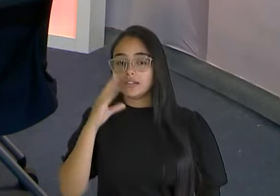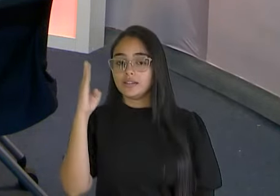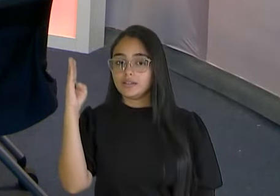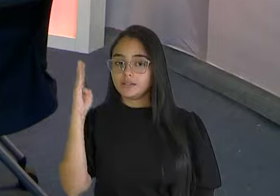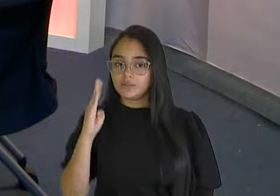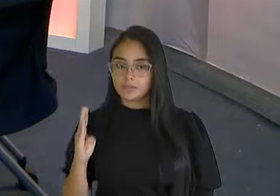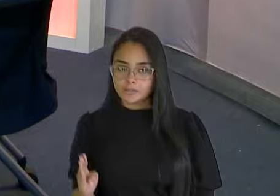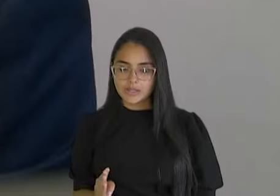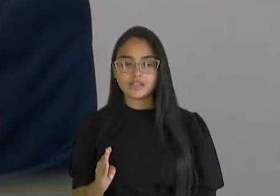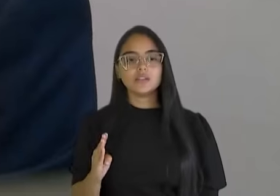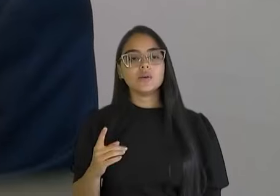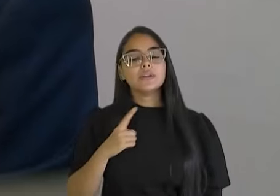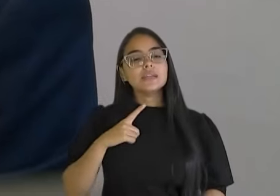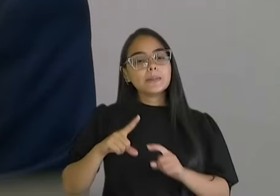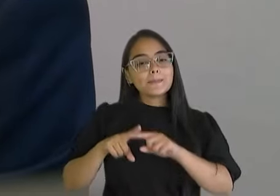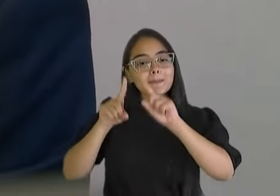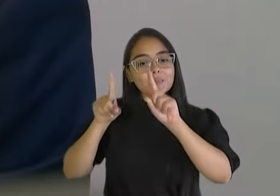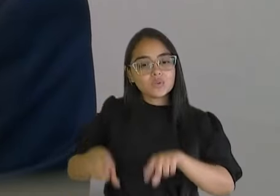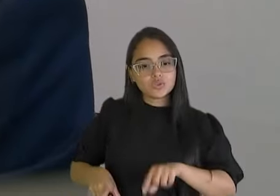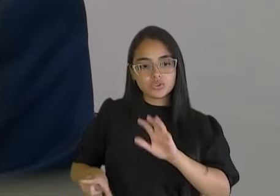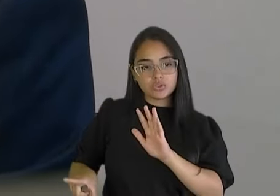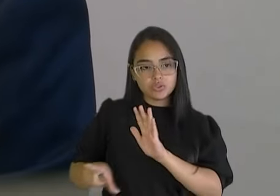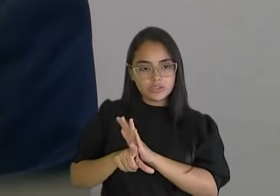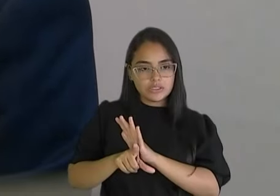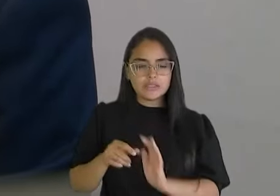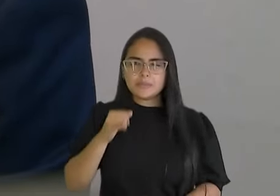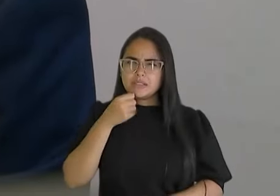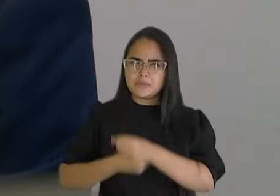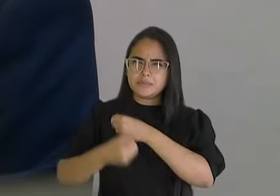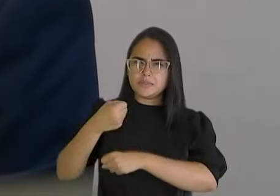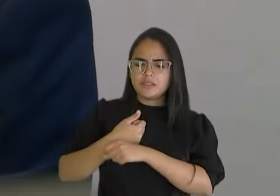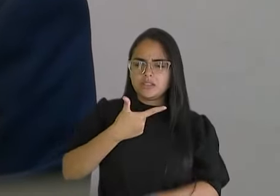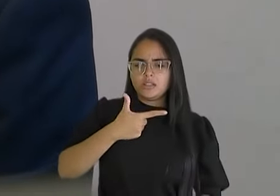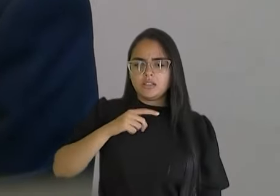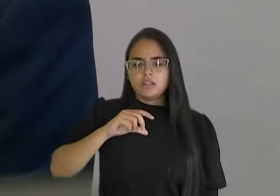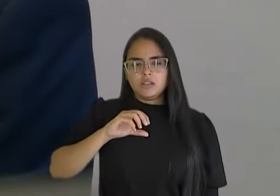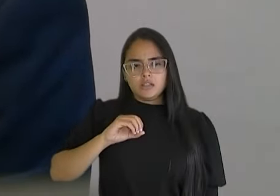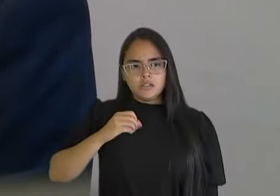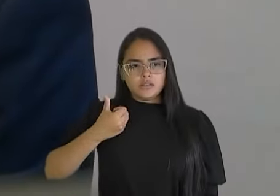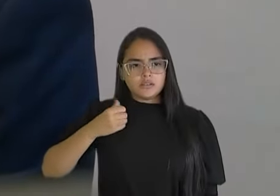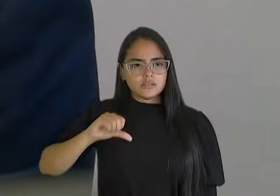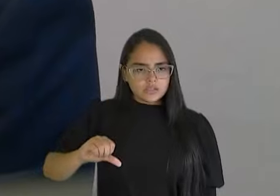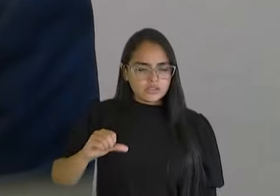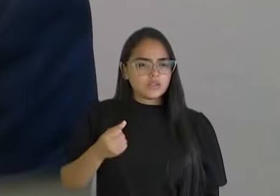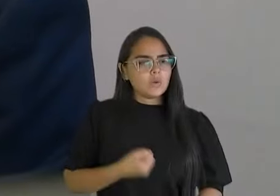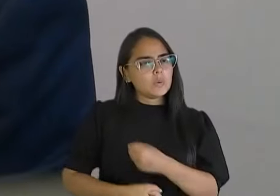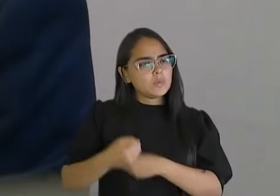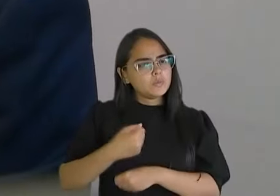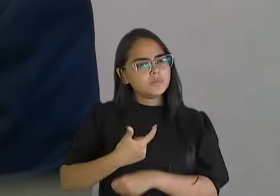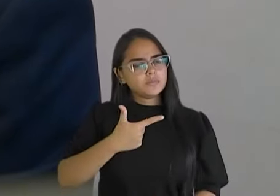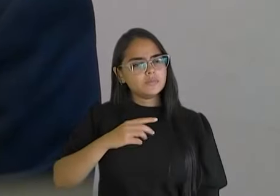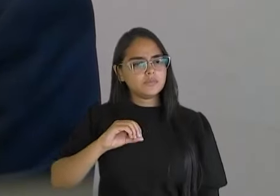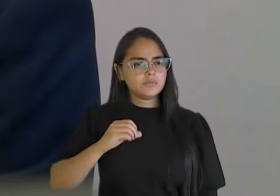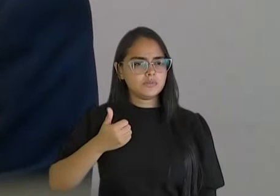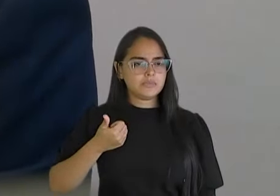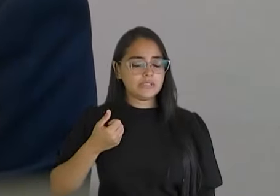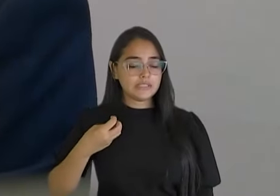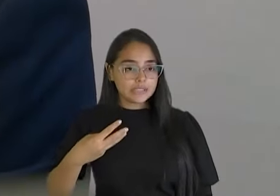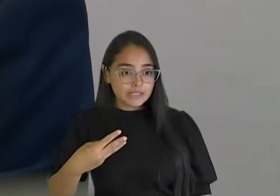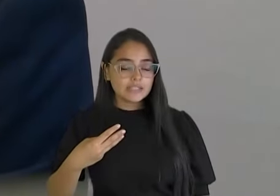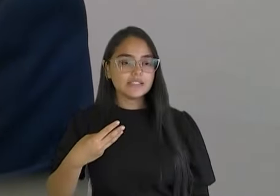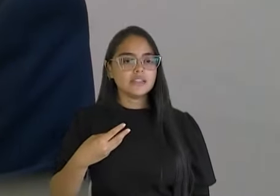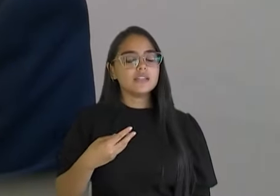né? Existem projetos de lei que datam, por exemplo, de 2019, outro de 2013, tem um agora de 2021,